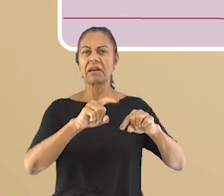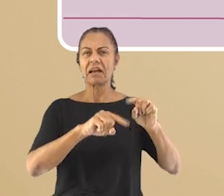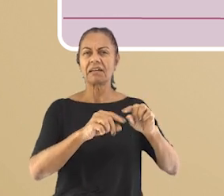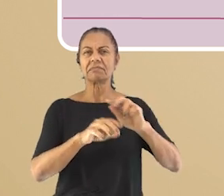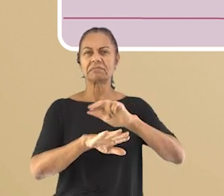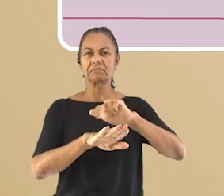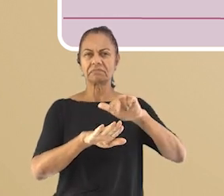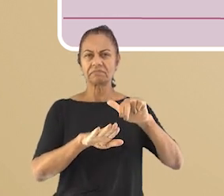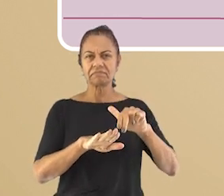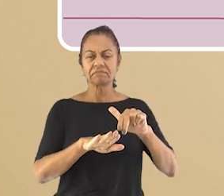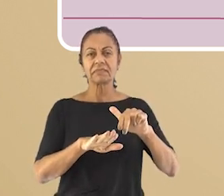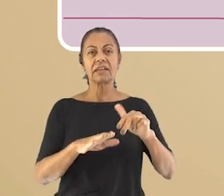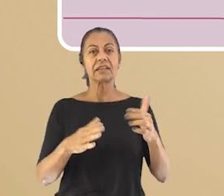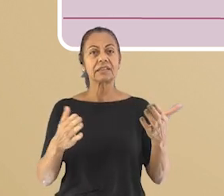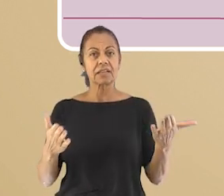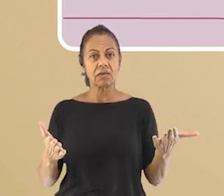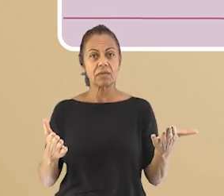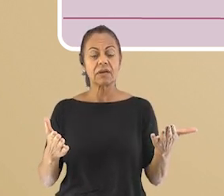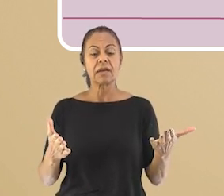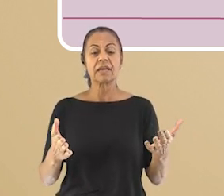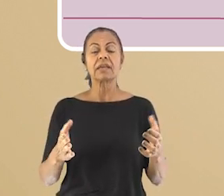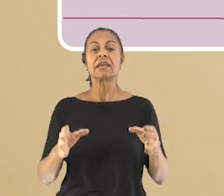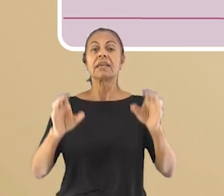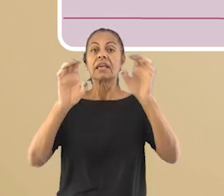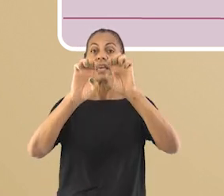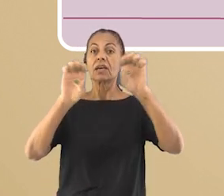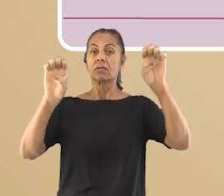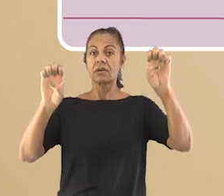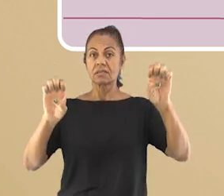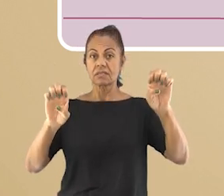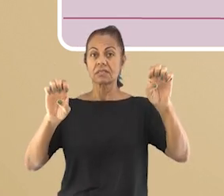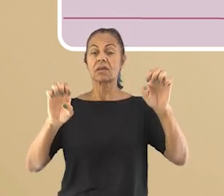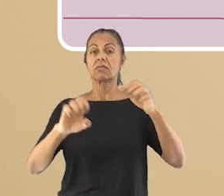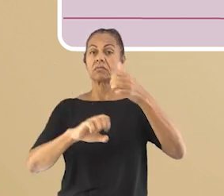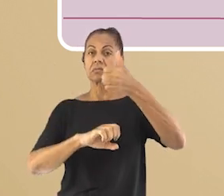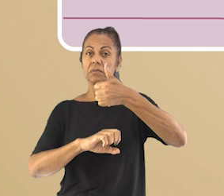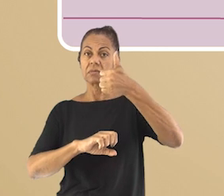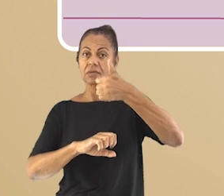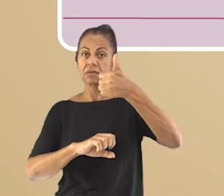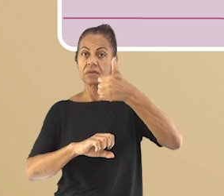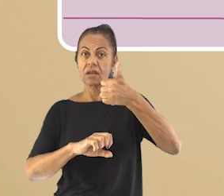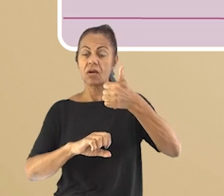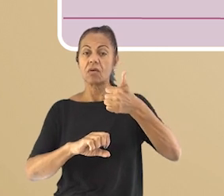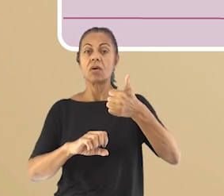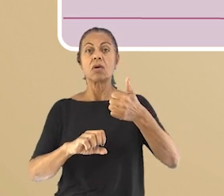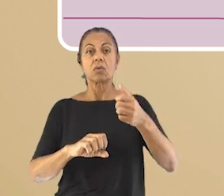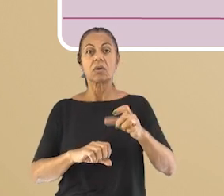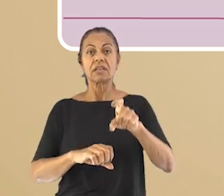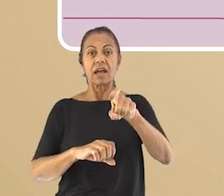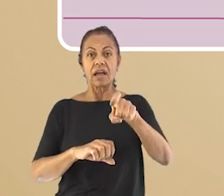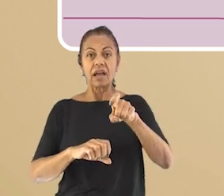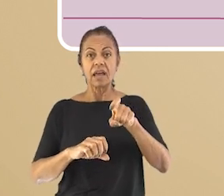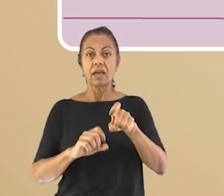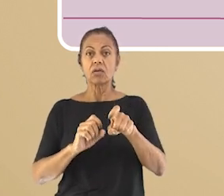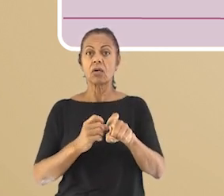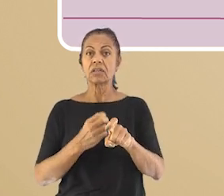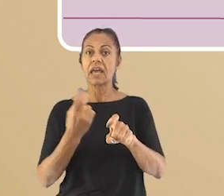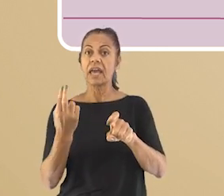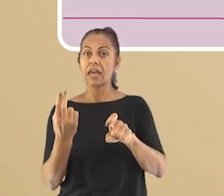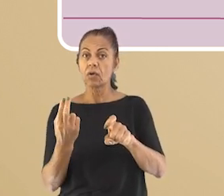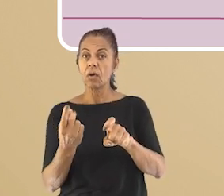possui pelo menos uma incógnita. E que uma equação ela é dita de primeiro grau quando o expoente